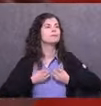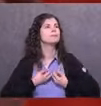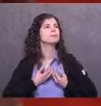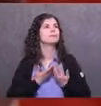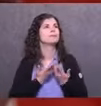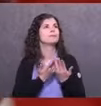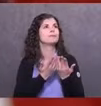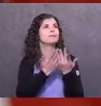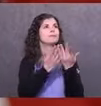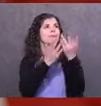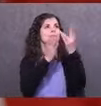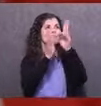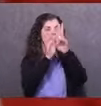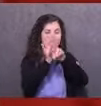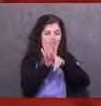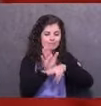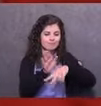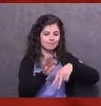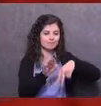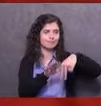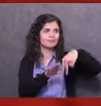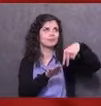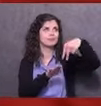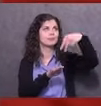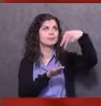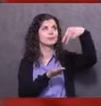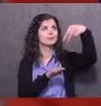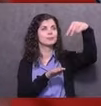Proclamamos a vossa